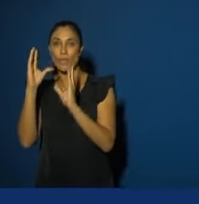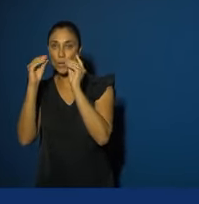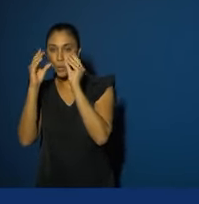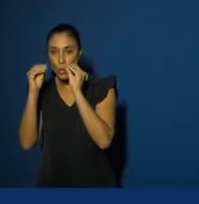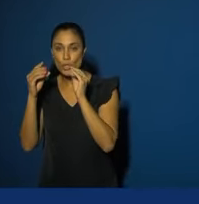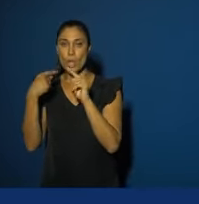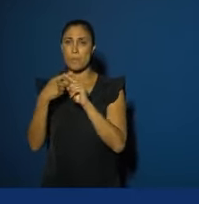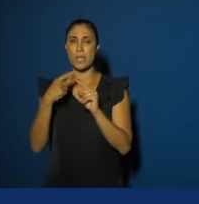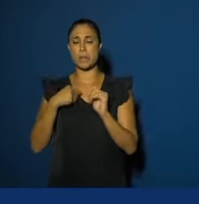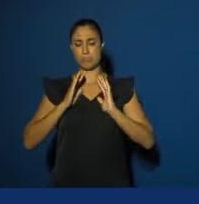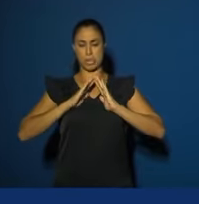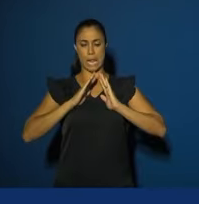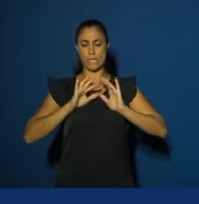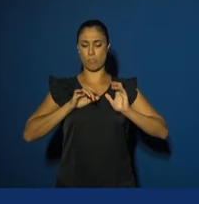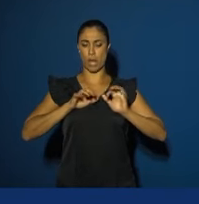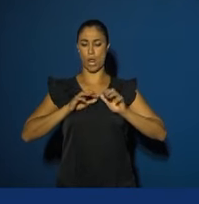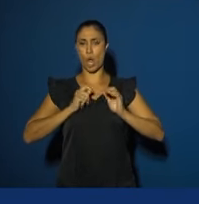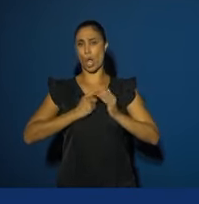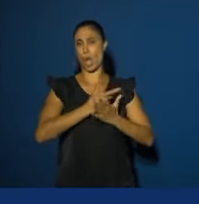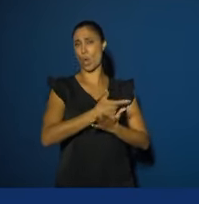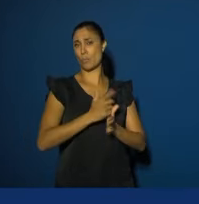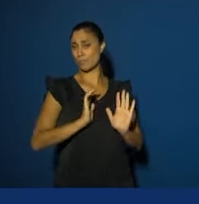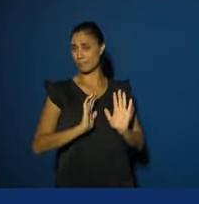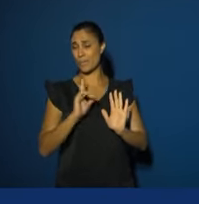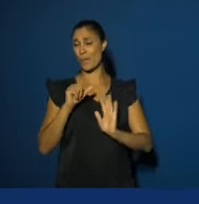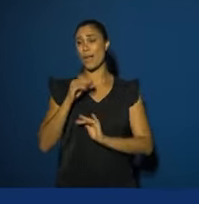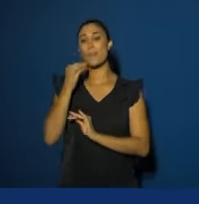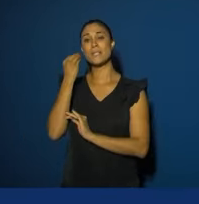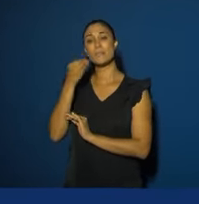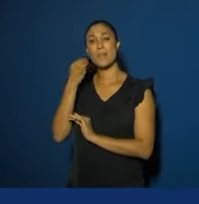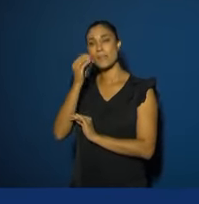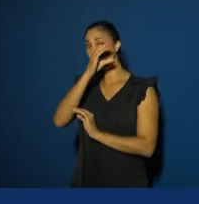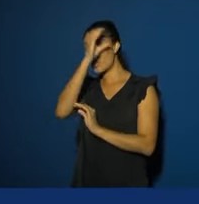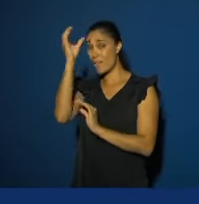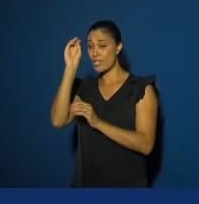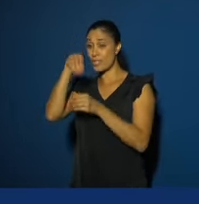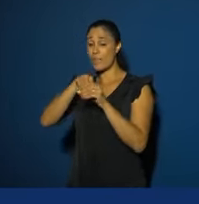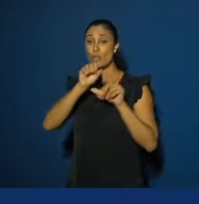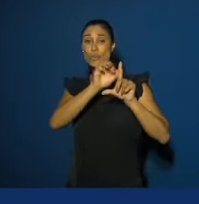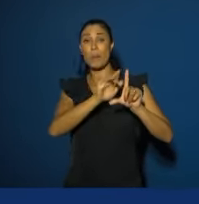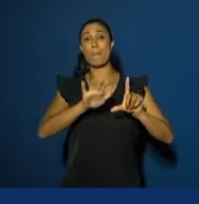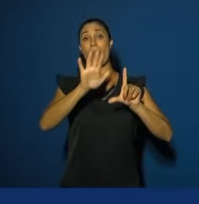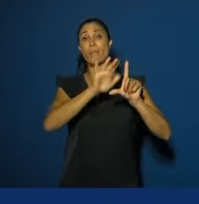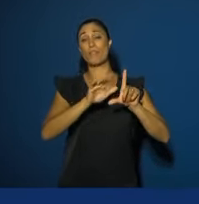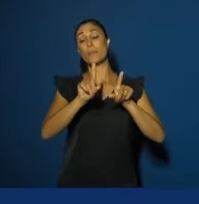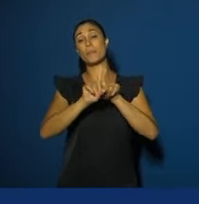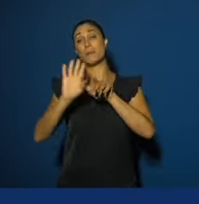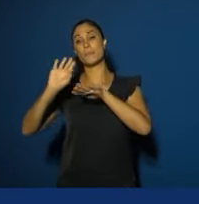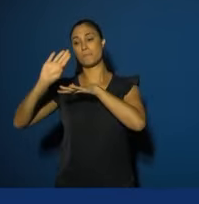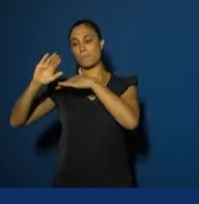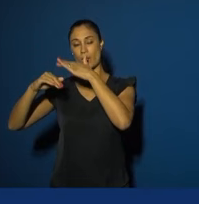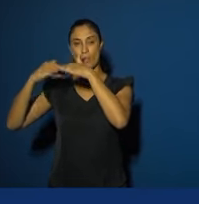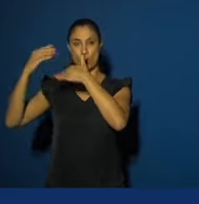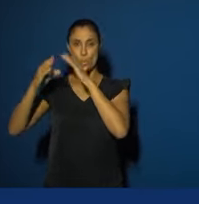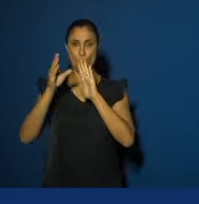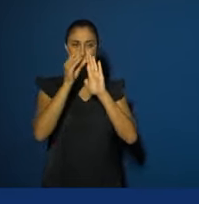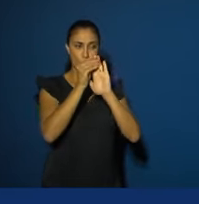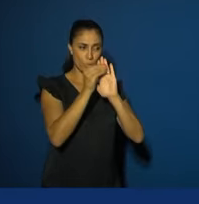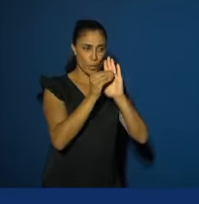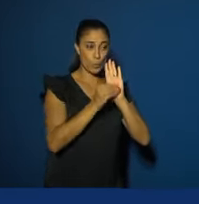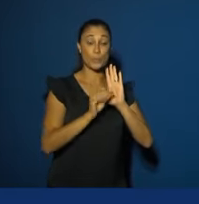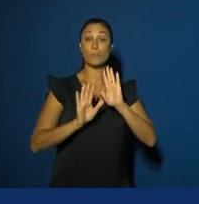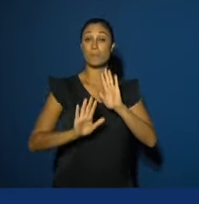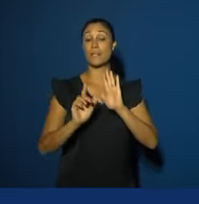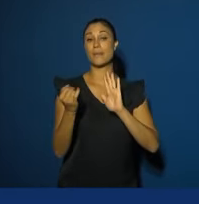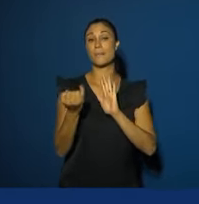tá todo mundo em casa então a mesma experiência que a gente queria ter de Shopping mas dentro de uma plataforma e evoluiu isso para um conteúdo e